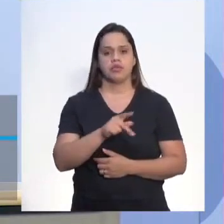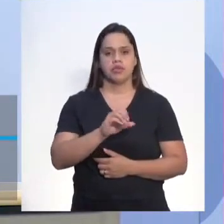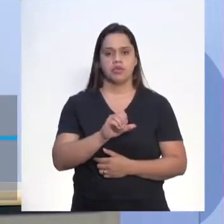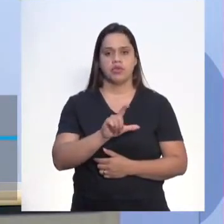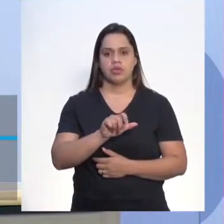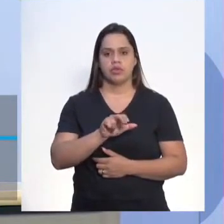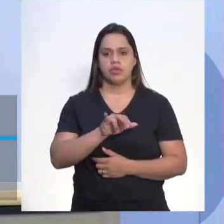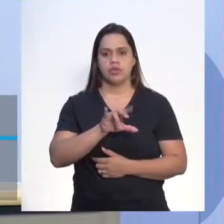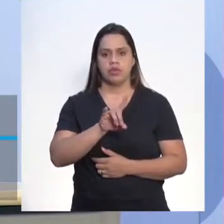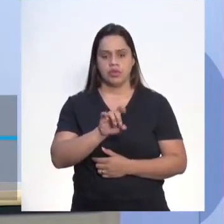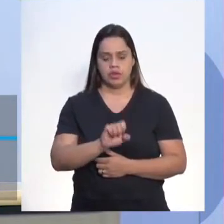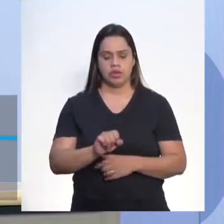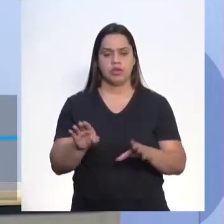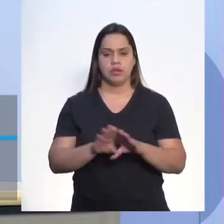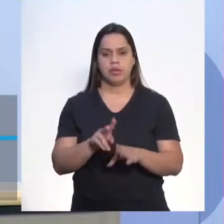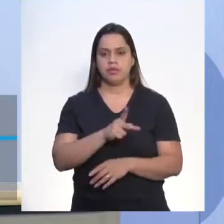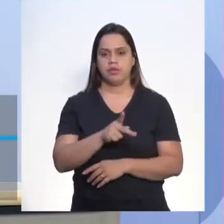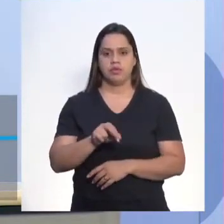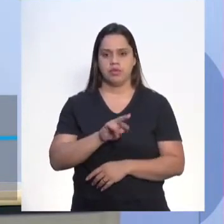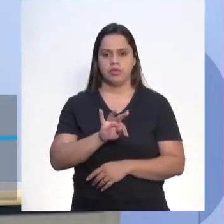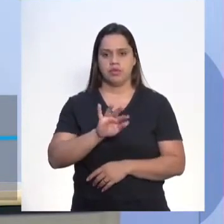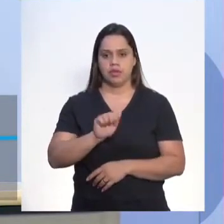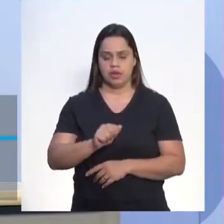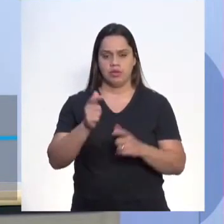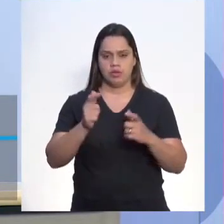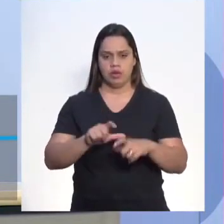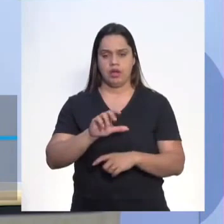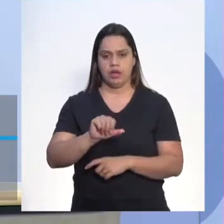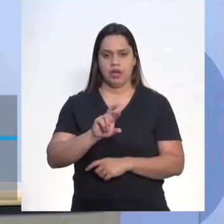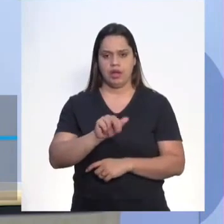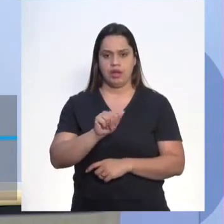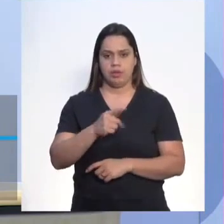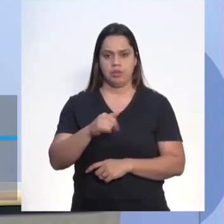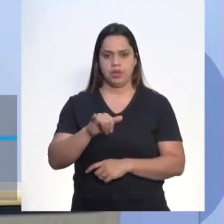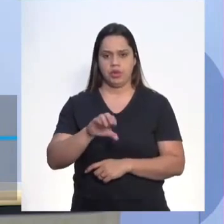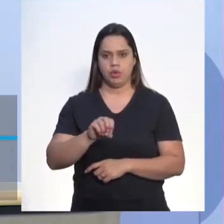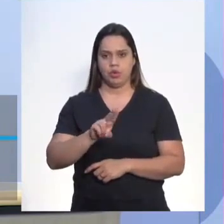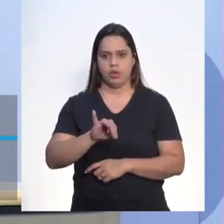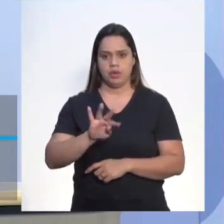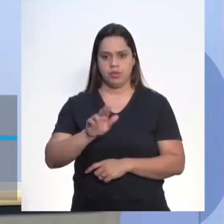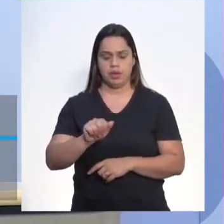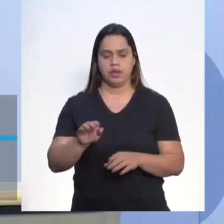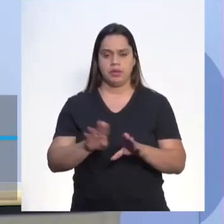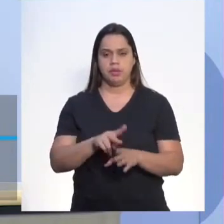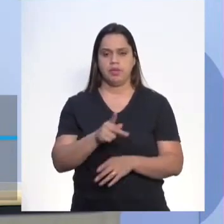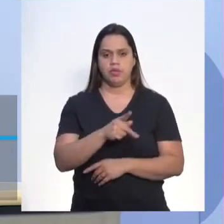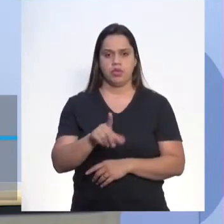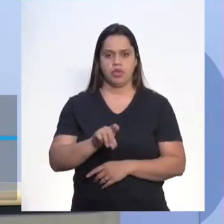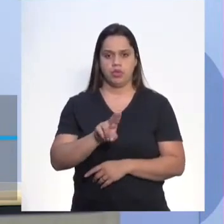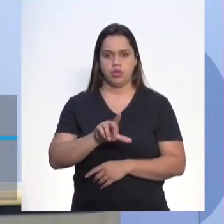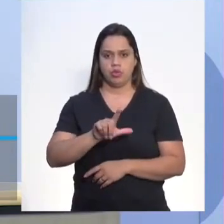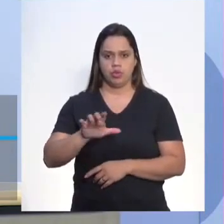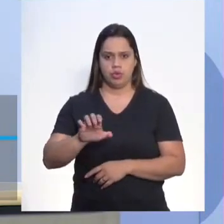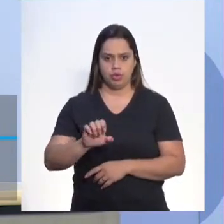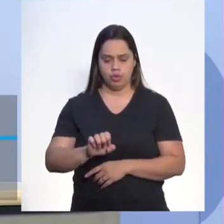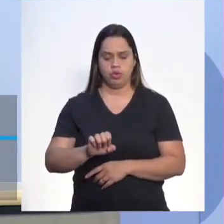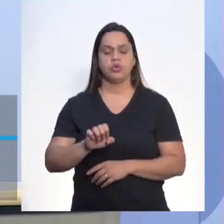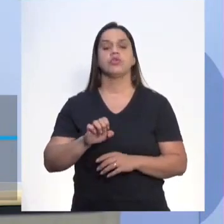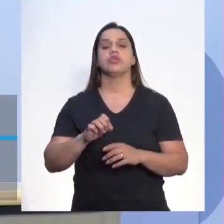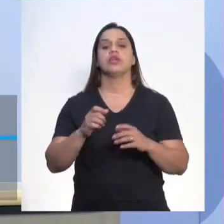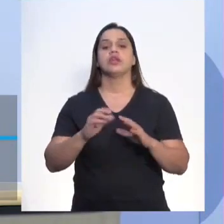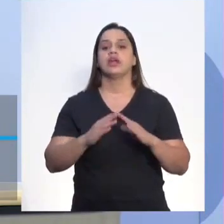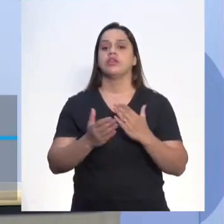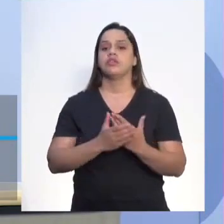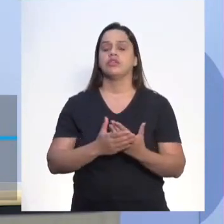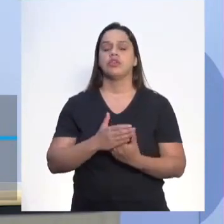Escola Ana Rodrigues de Liso, de Carapicuíba, professora Dulcilene, da Escola Manuel Lobo, de